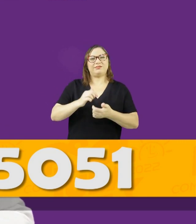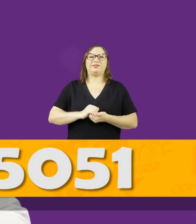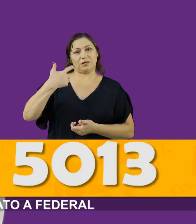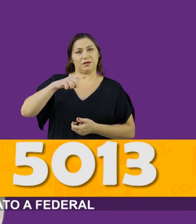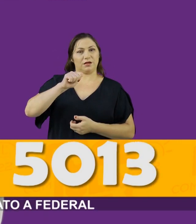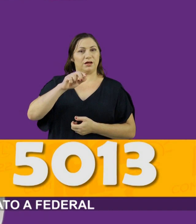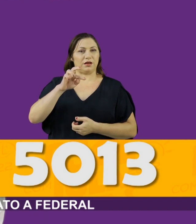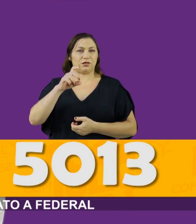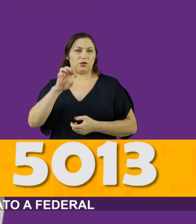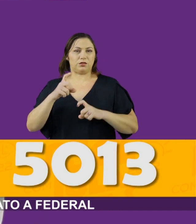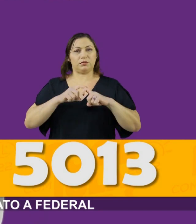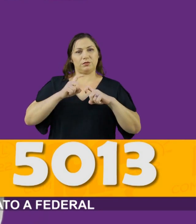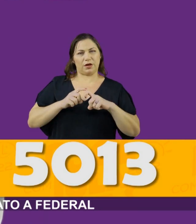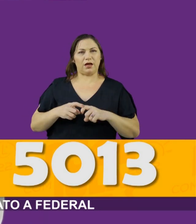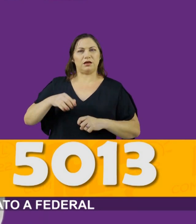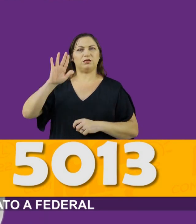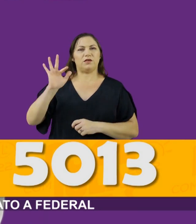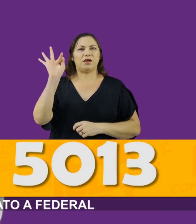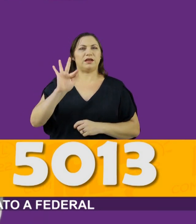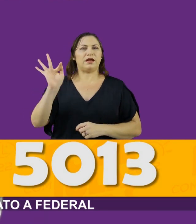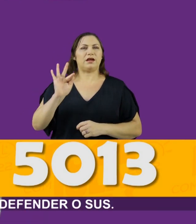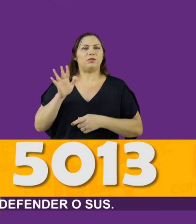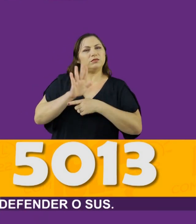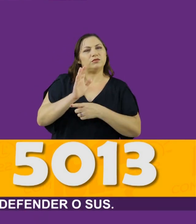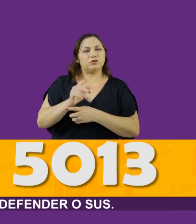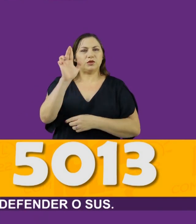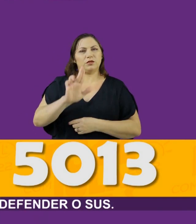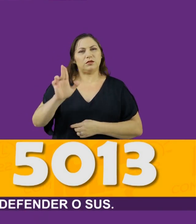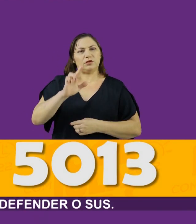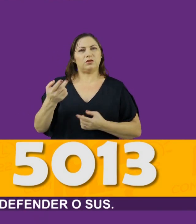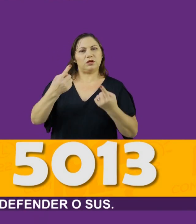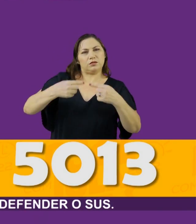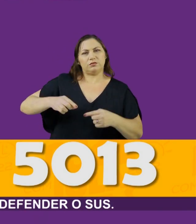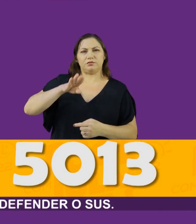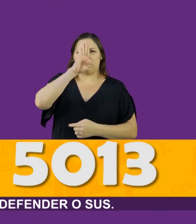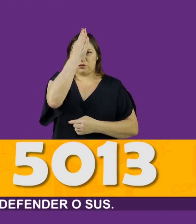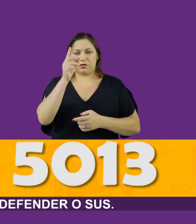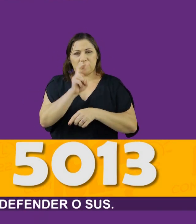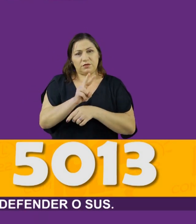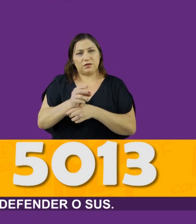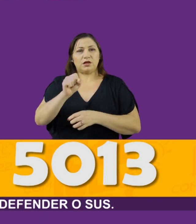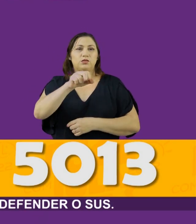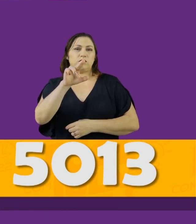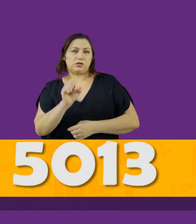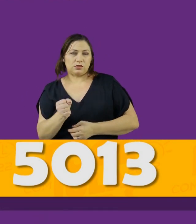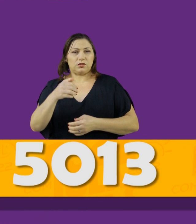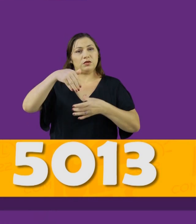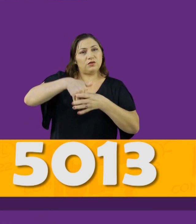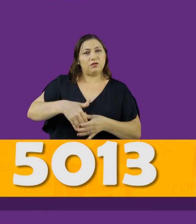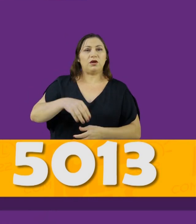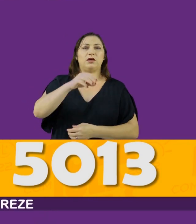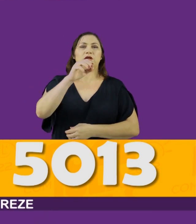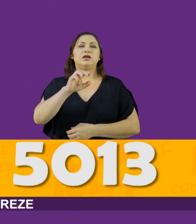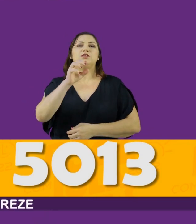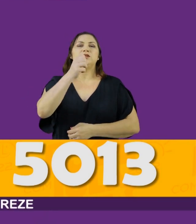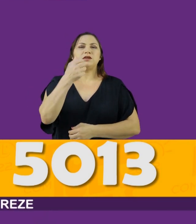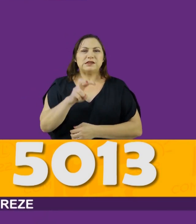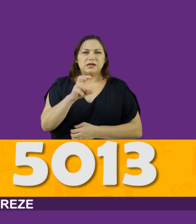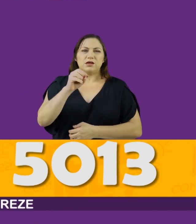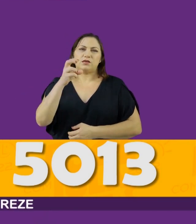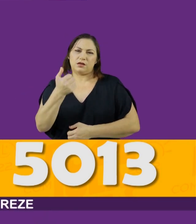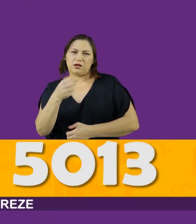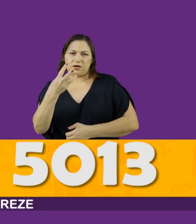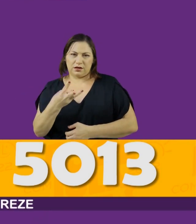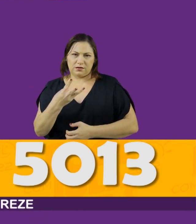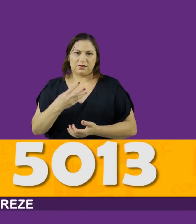Pequena de luta. Sou Antônio Gonçalves, médico e candidato a federal para ajudar Lula a derrotar Bolsonaro e defender o SUS. Vote contra o governo. Antônio